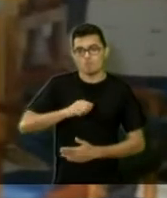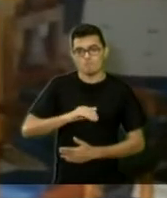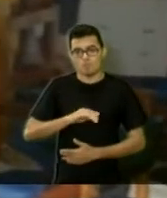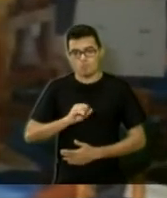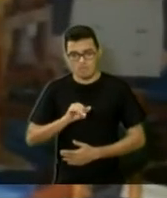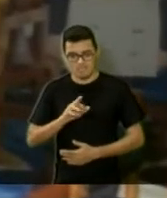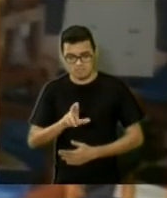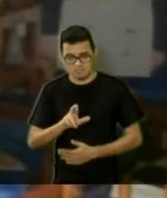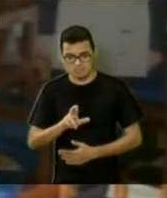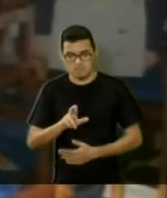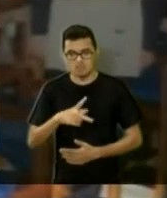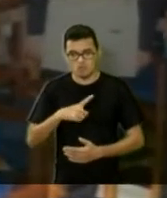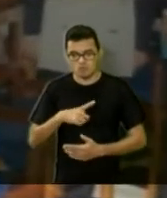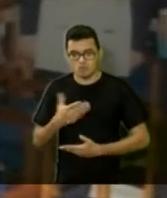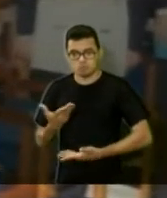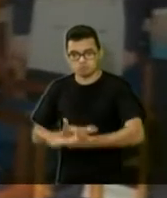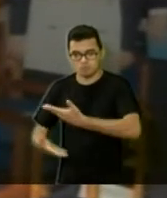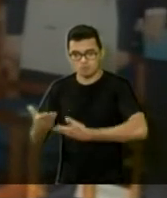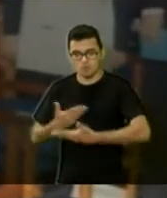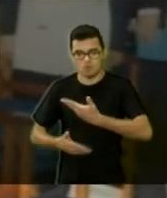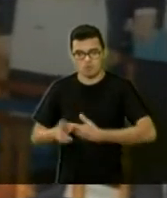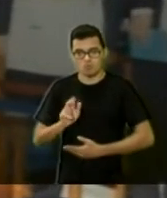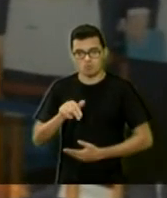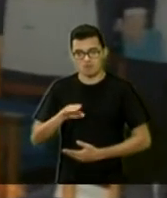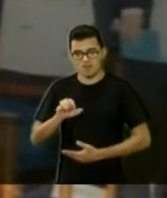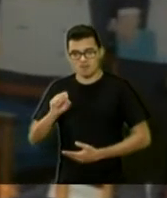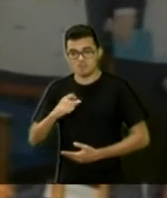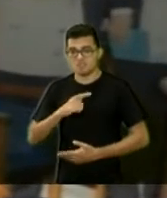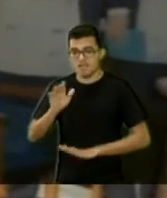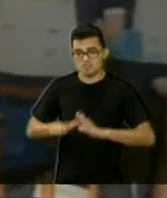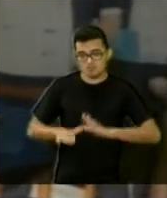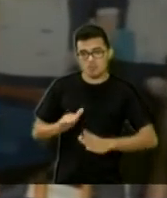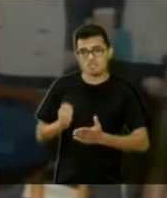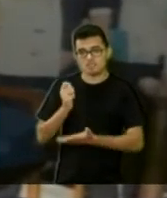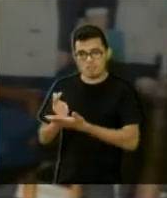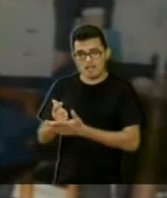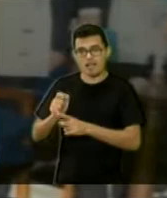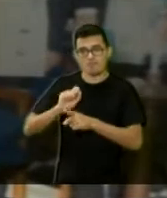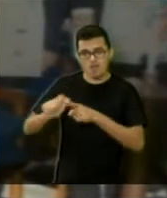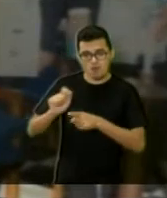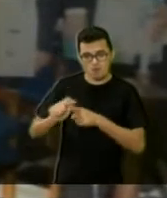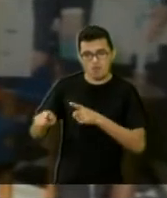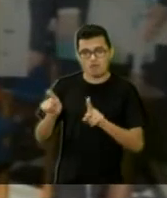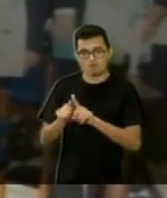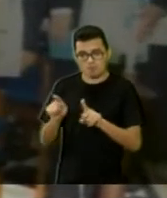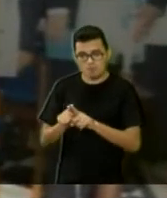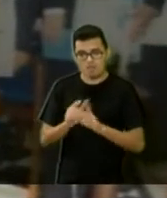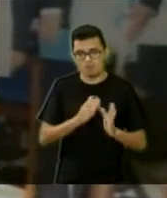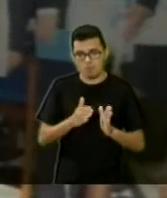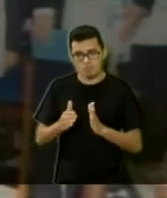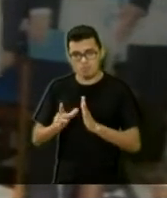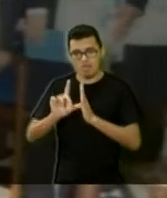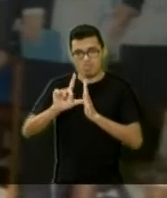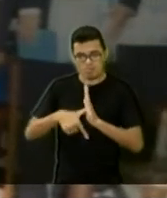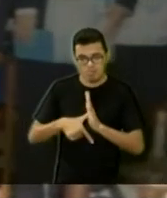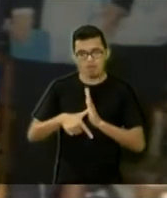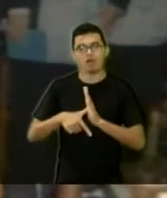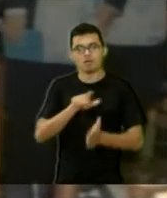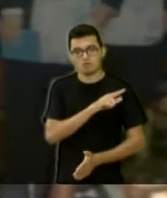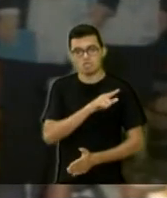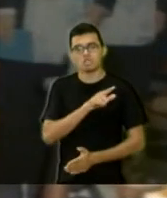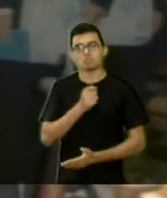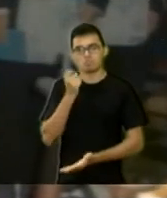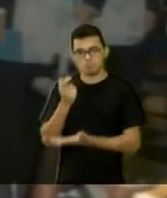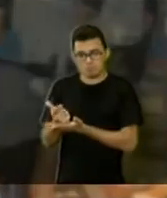com a UMESA chegou ao ponto de pagar aluguéis da sede, as parcelas atrasadas do primeiro computador que a entidade conseguiu